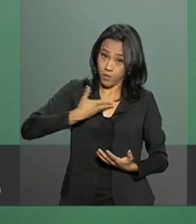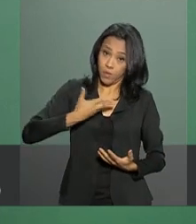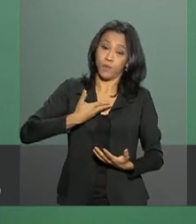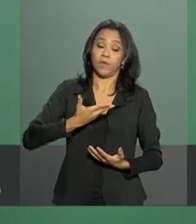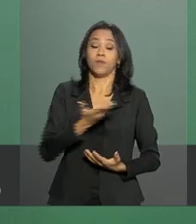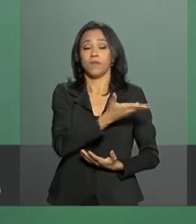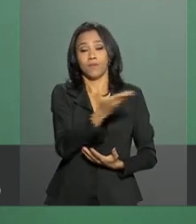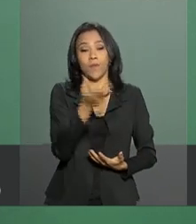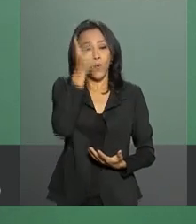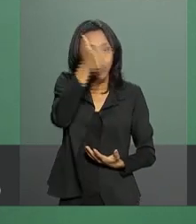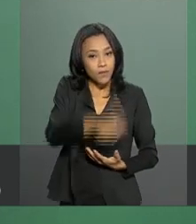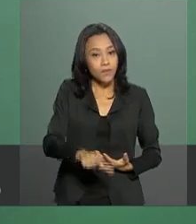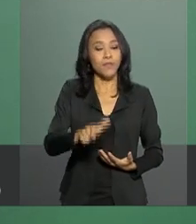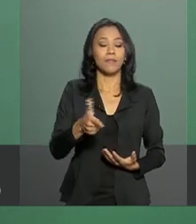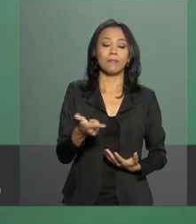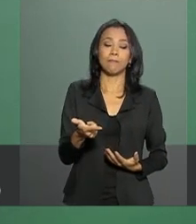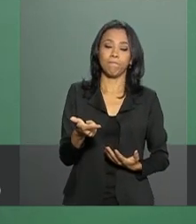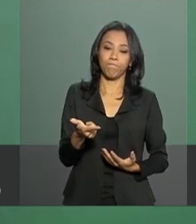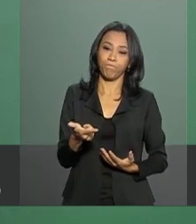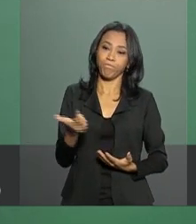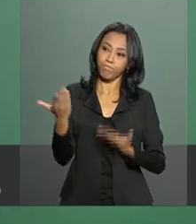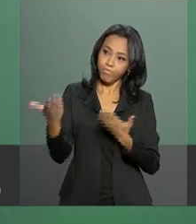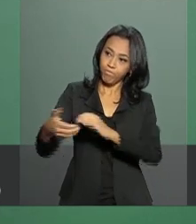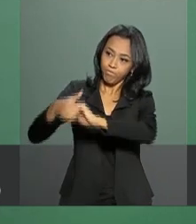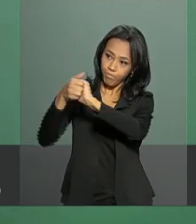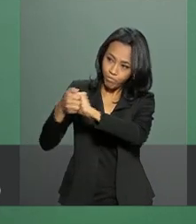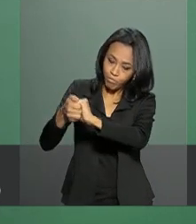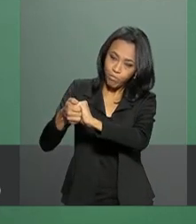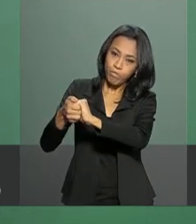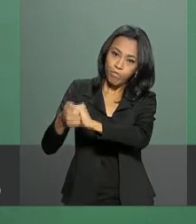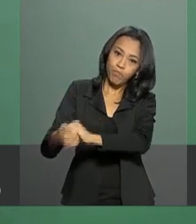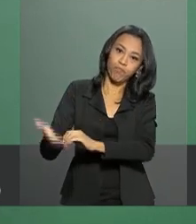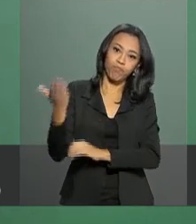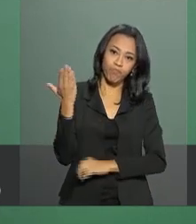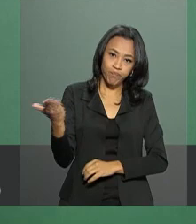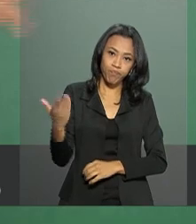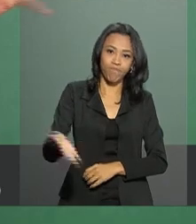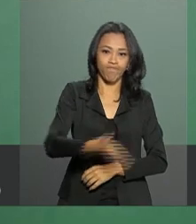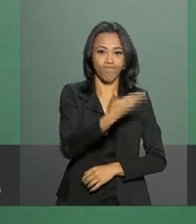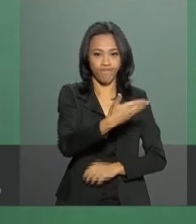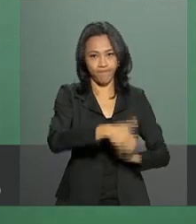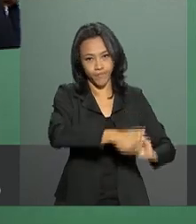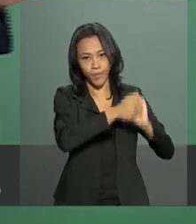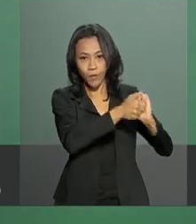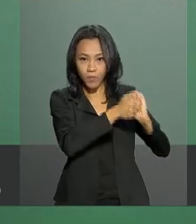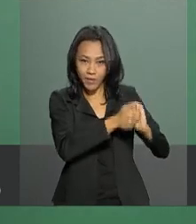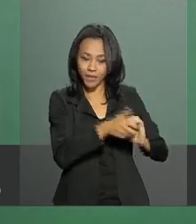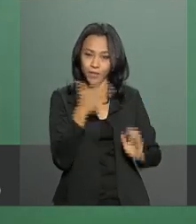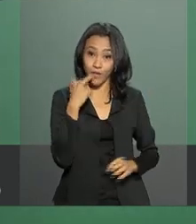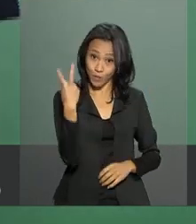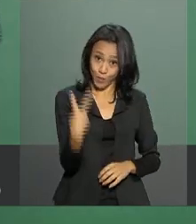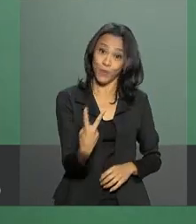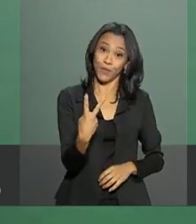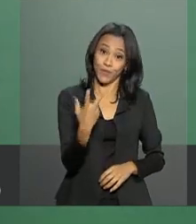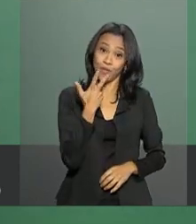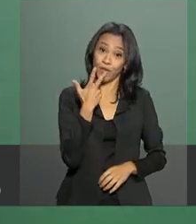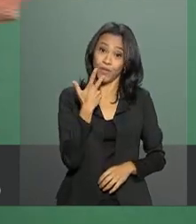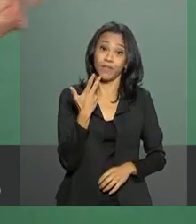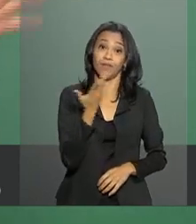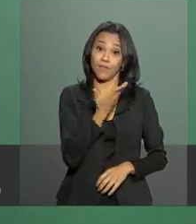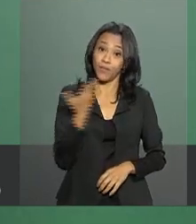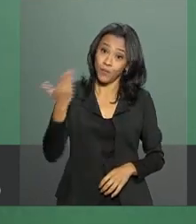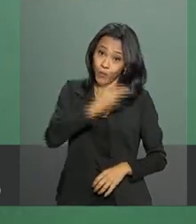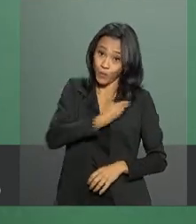quero mais uma vez cumprimentar o o cl o ricardo enfim né quando falo do sul já falo da do público e do privado